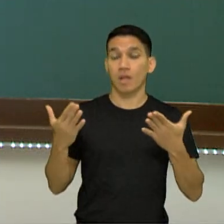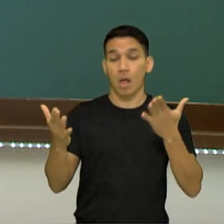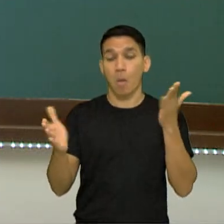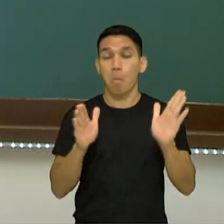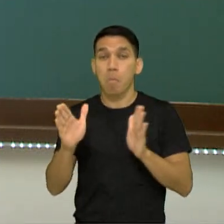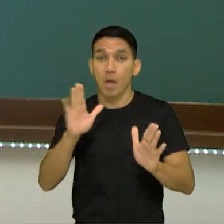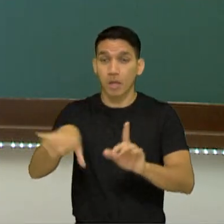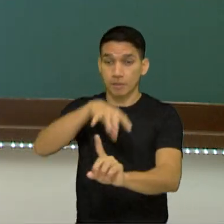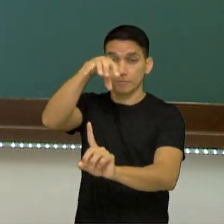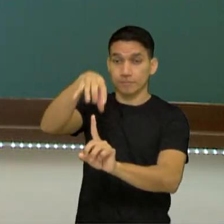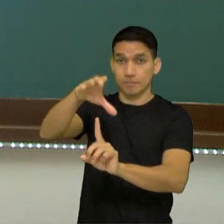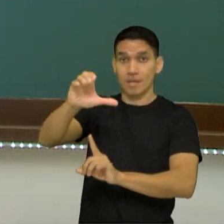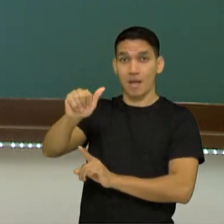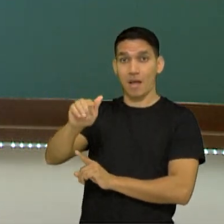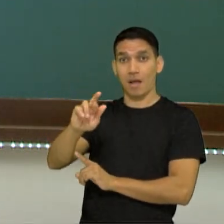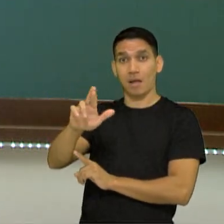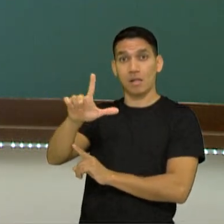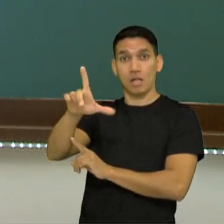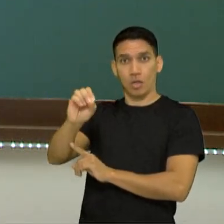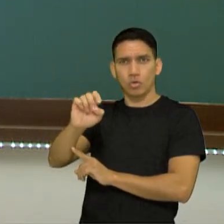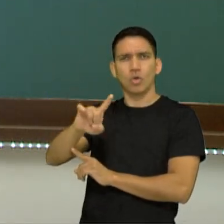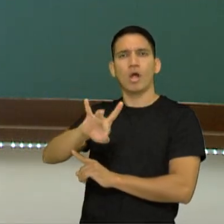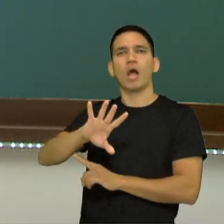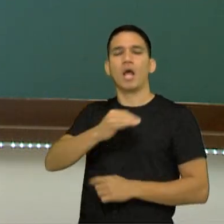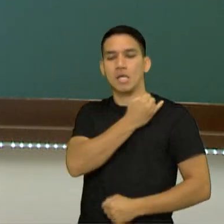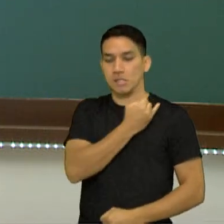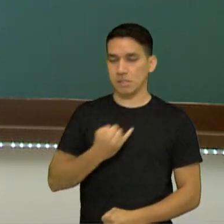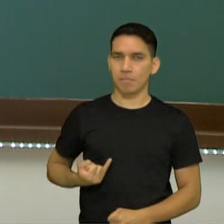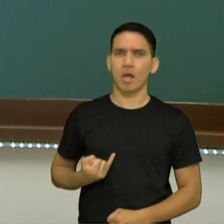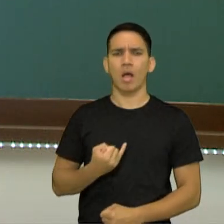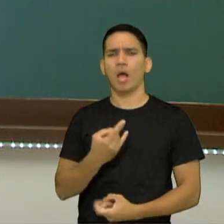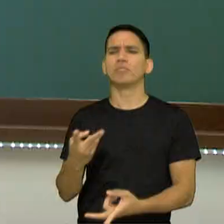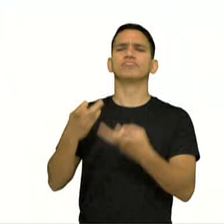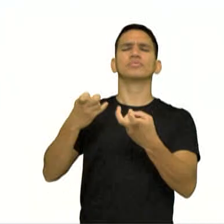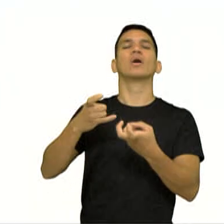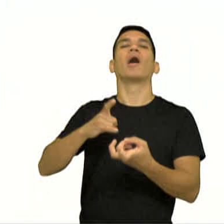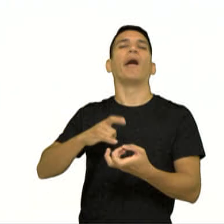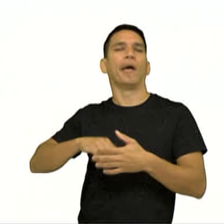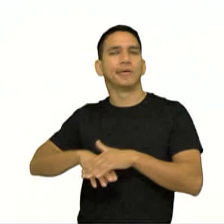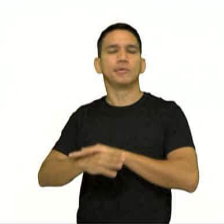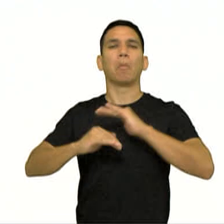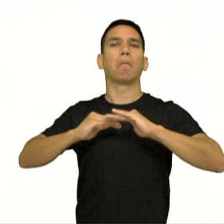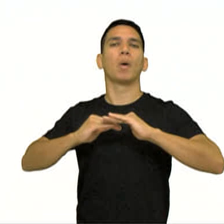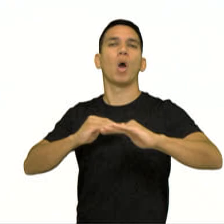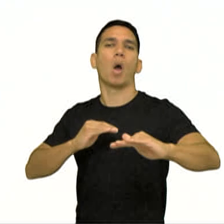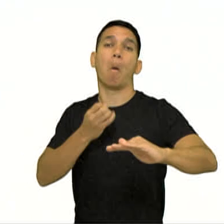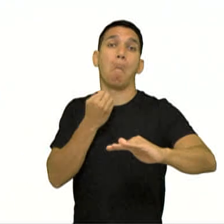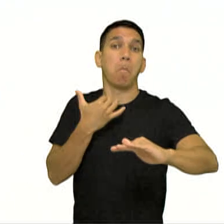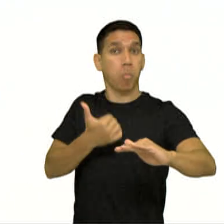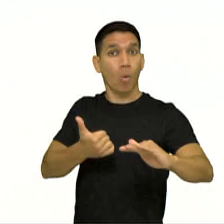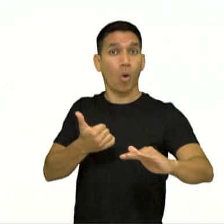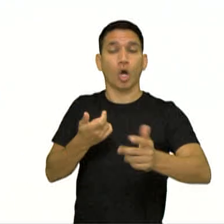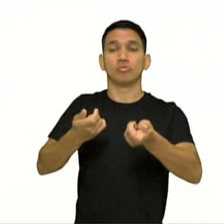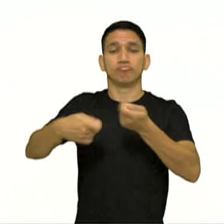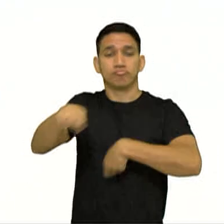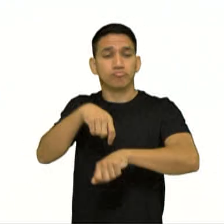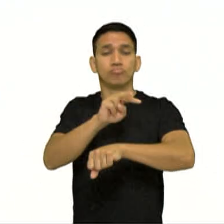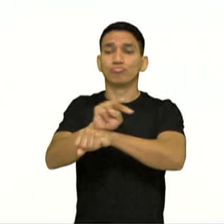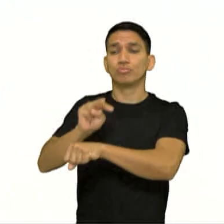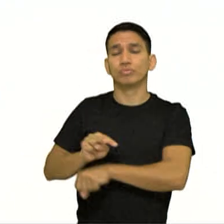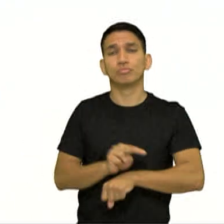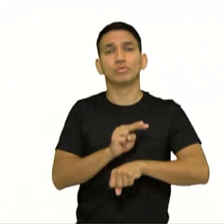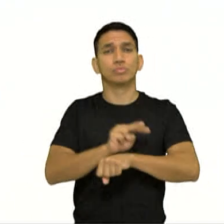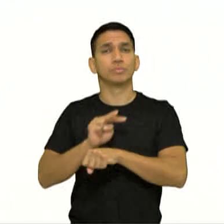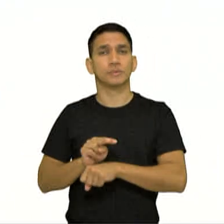Carlos Magno, o Império ele conheceu certa estabilidade graças a uma eficiente administração. Ele vai administrar muito bem,